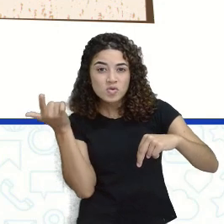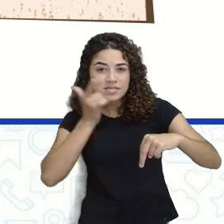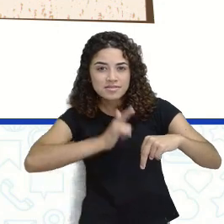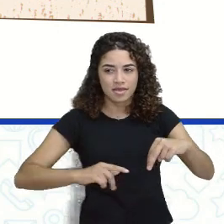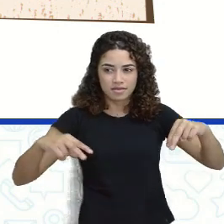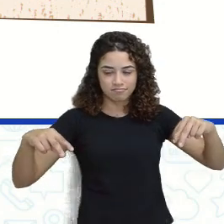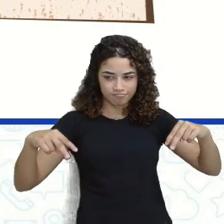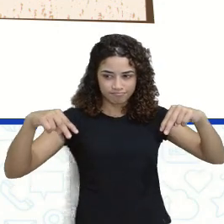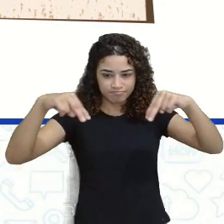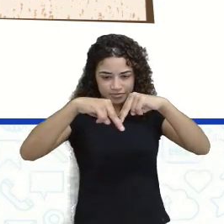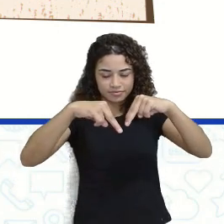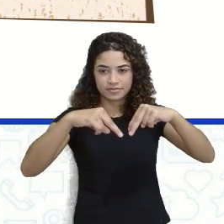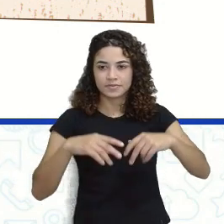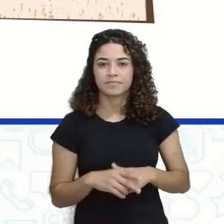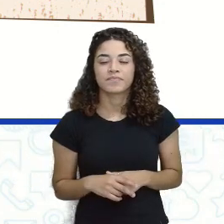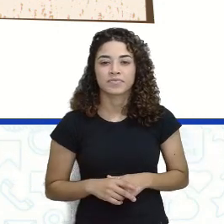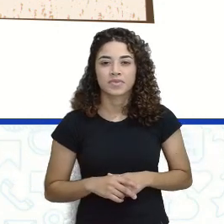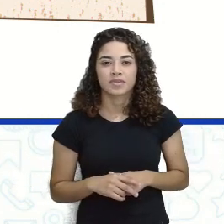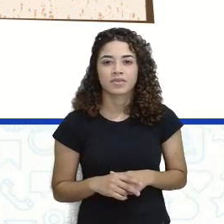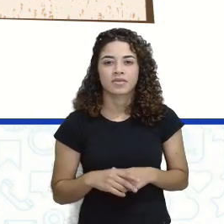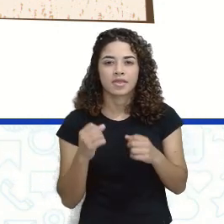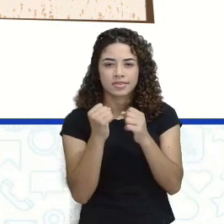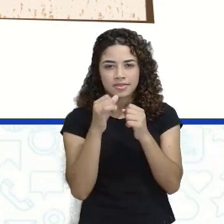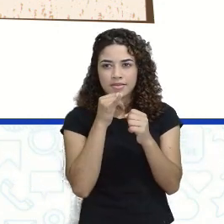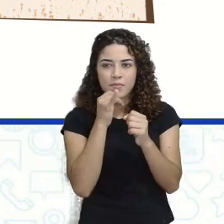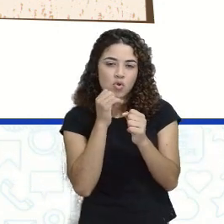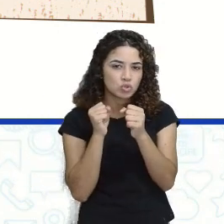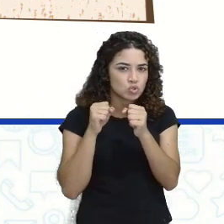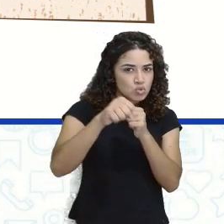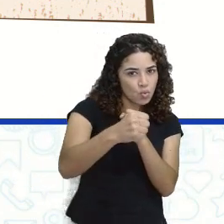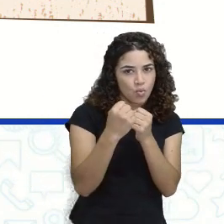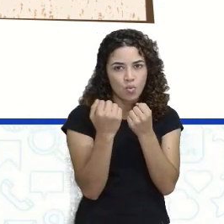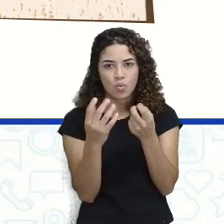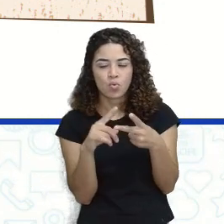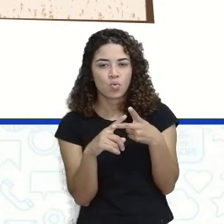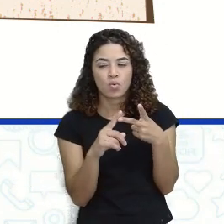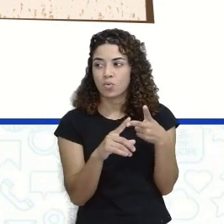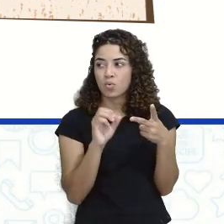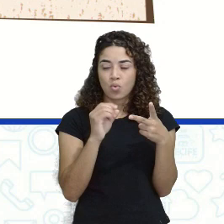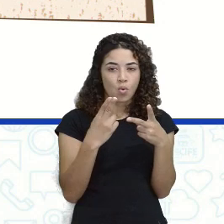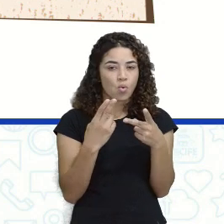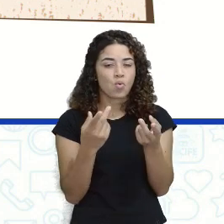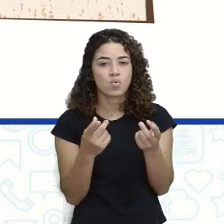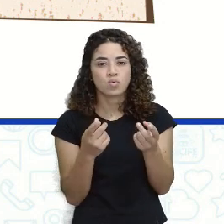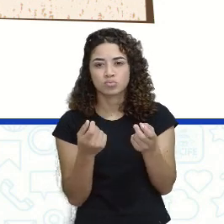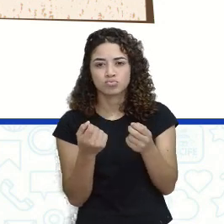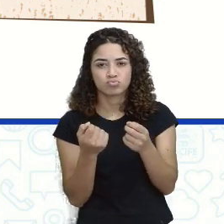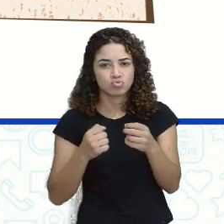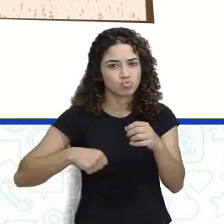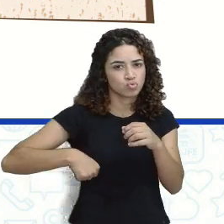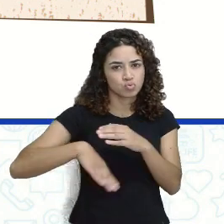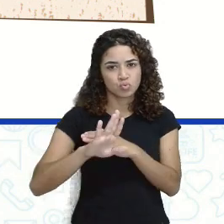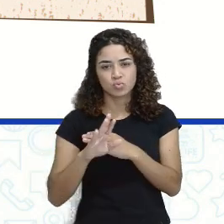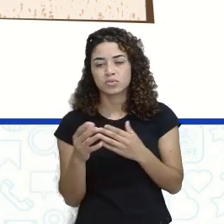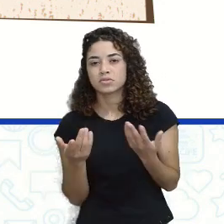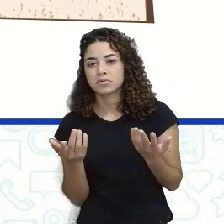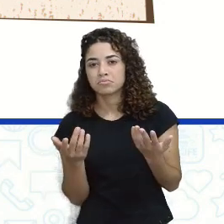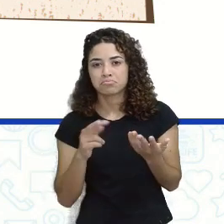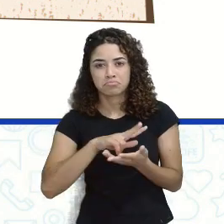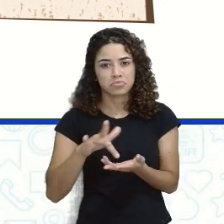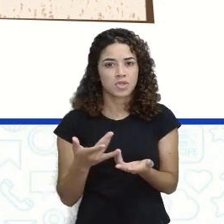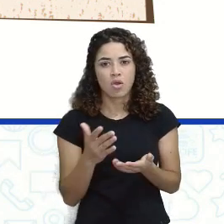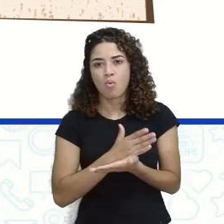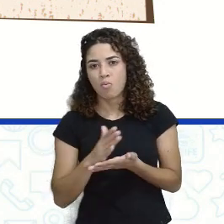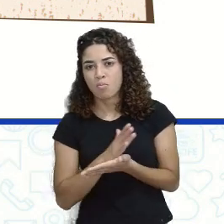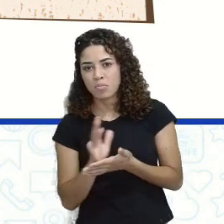o seu oponente, né, com um soco ou com um chute, né? De alguma forma ele consegue